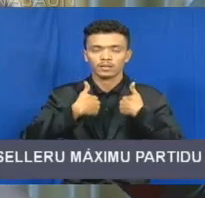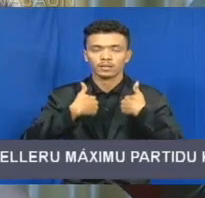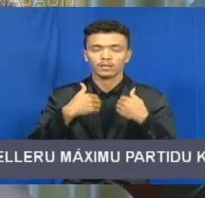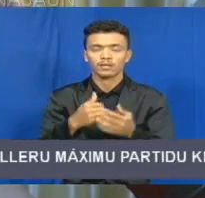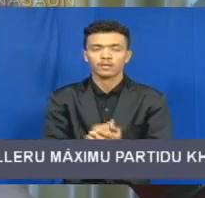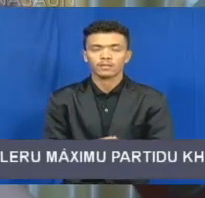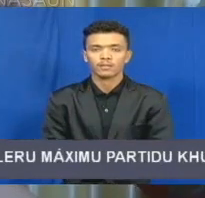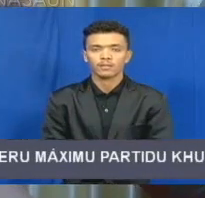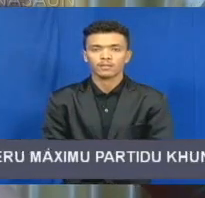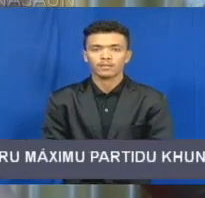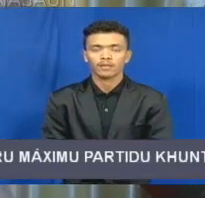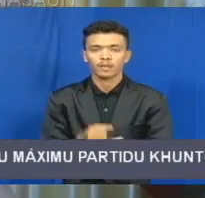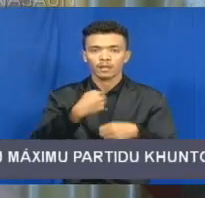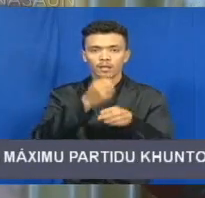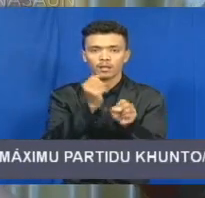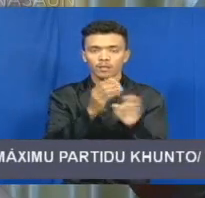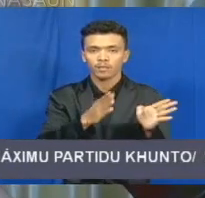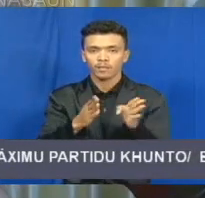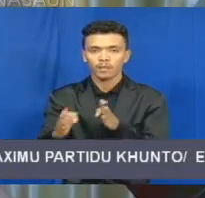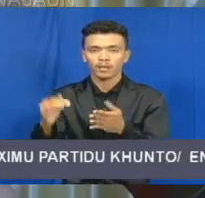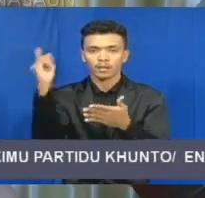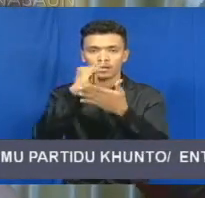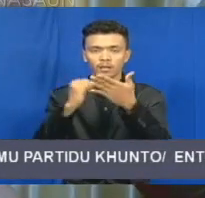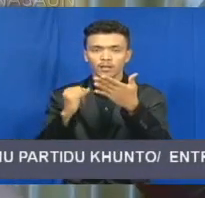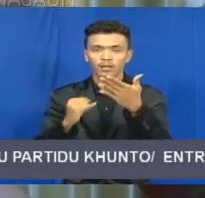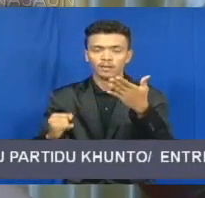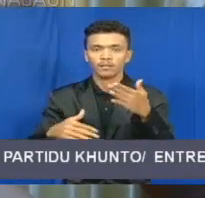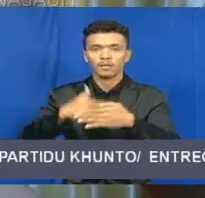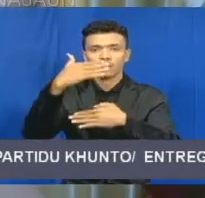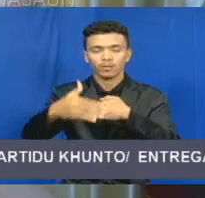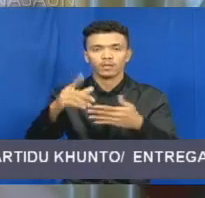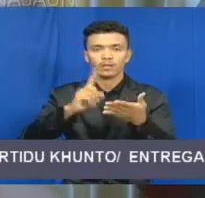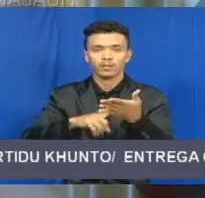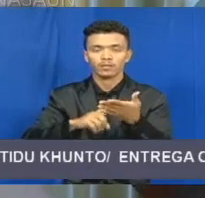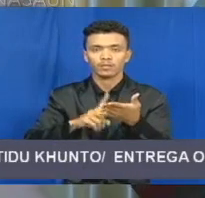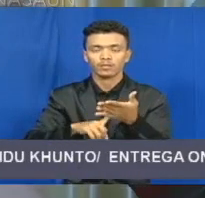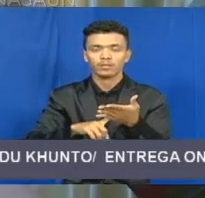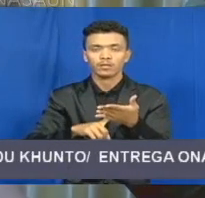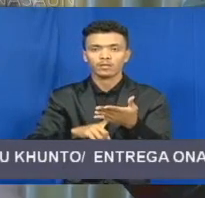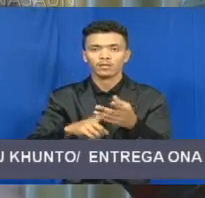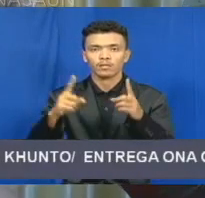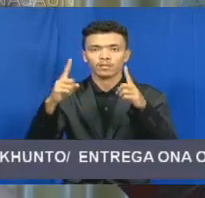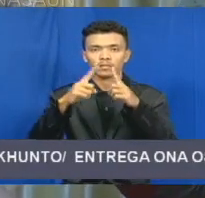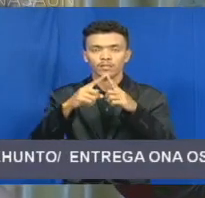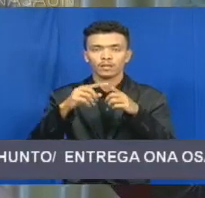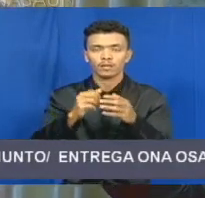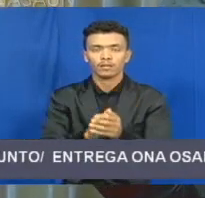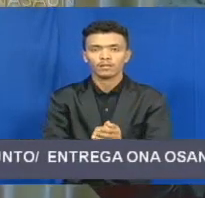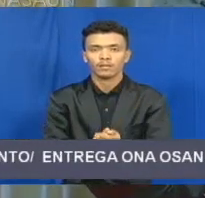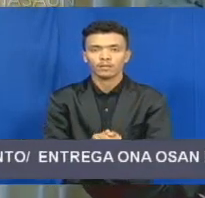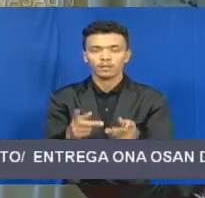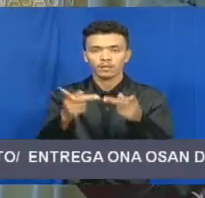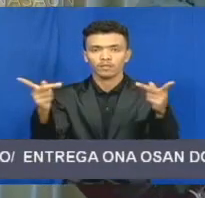ainda nem nem maca ita há preparar lá desenho e lá rola da cona e discussão para desenho para tribunal primeira instância ser outro outro